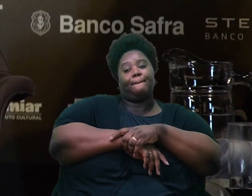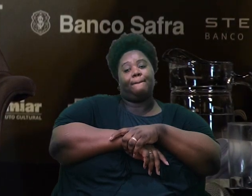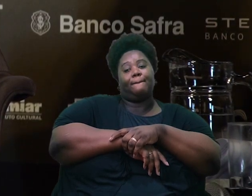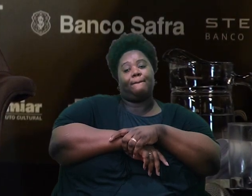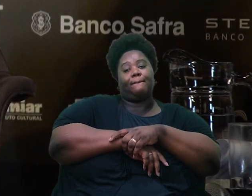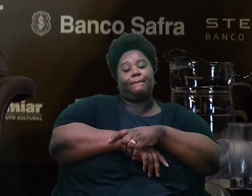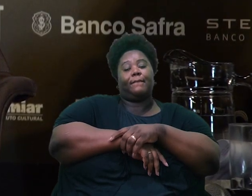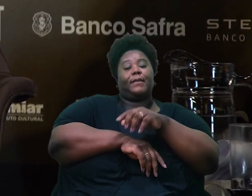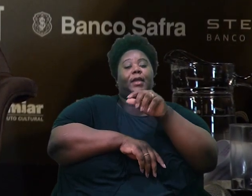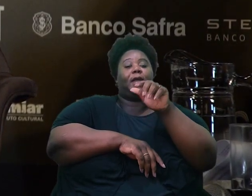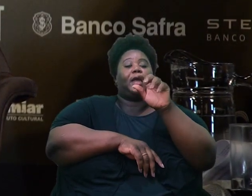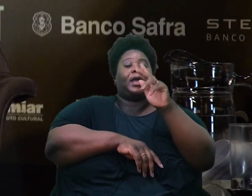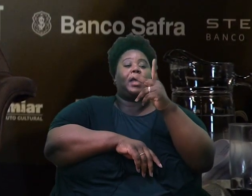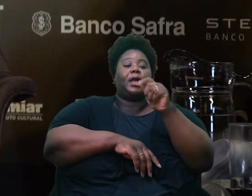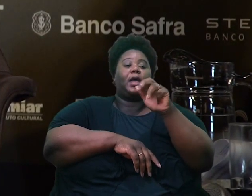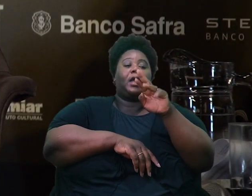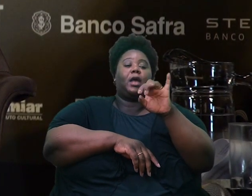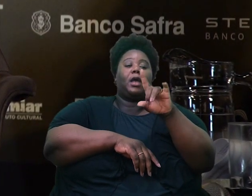Haroldo de Campos,